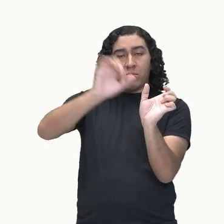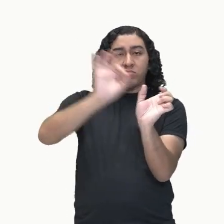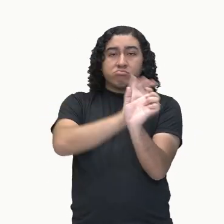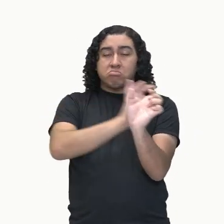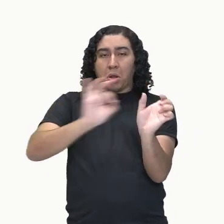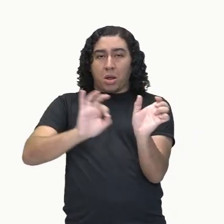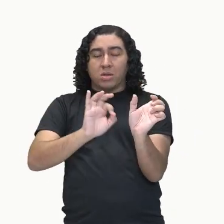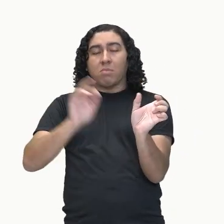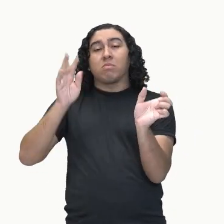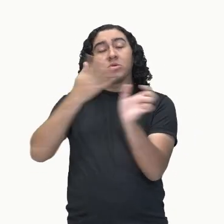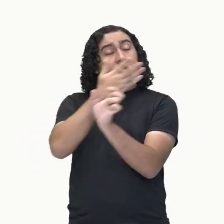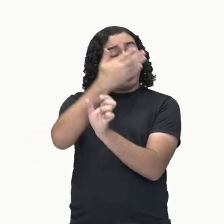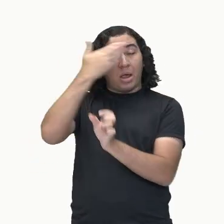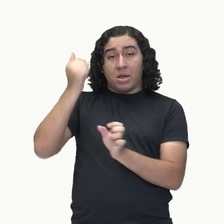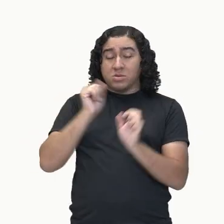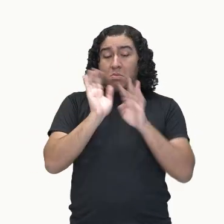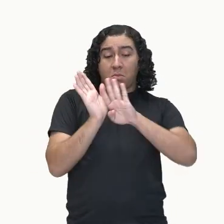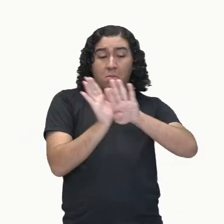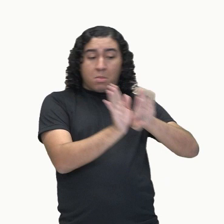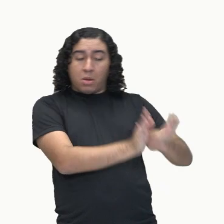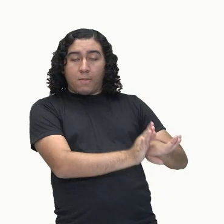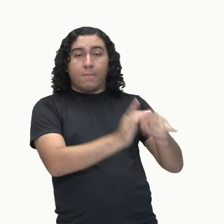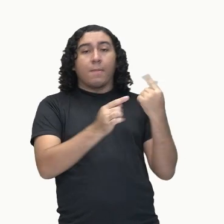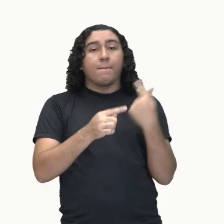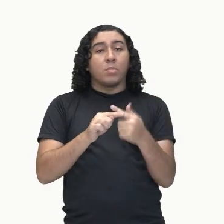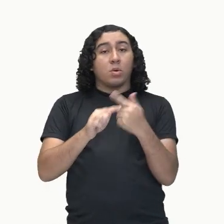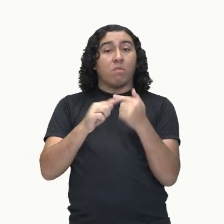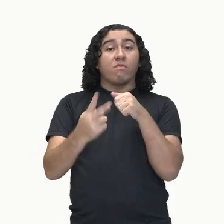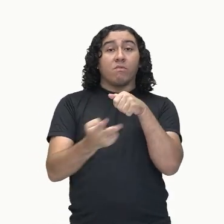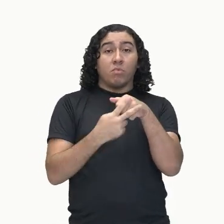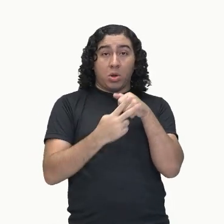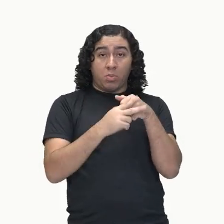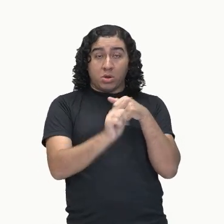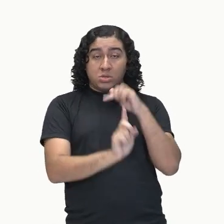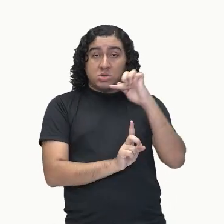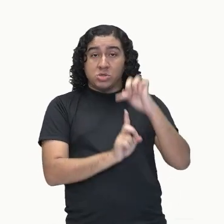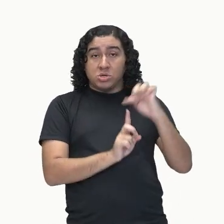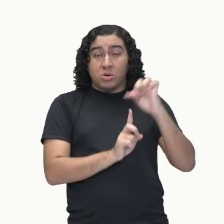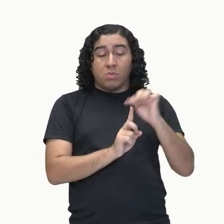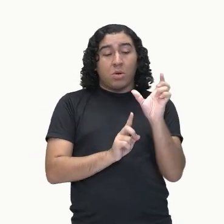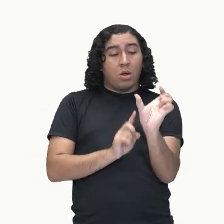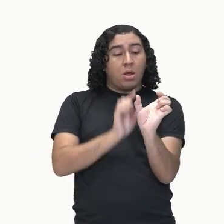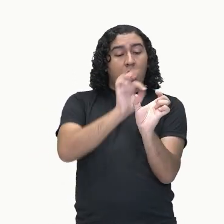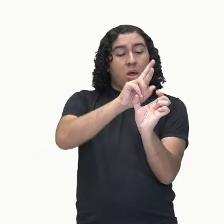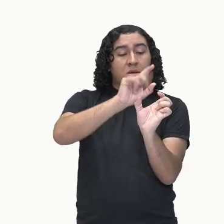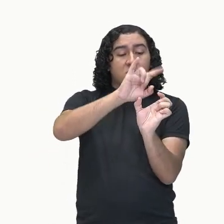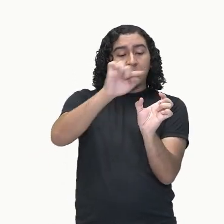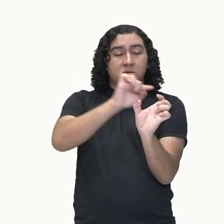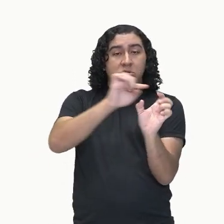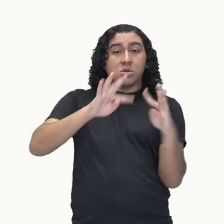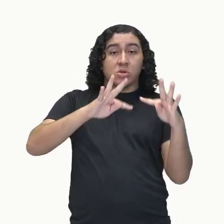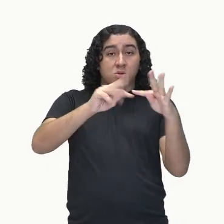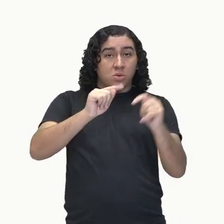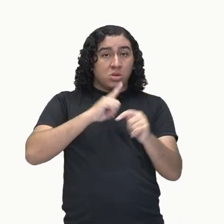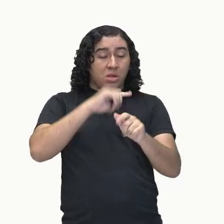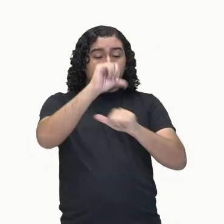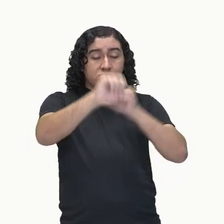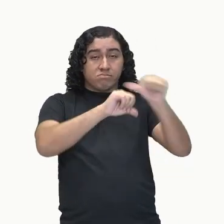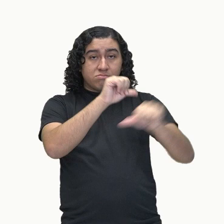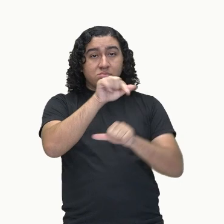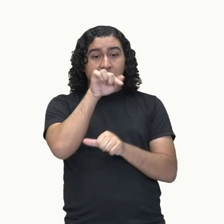esqueçam isso agora porque os verbos irregulares as raízes Todas têm alterações